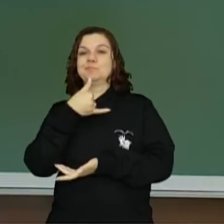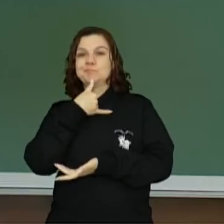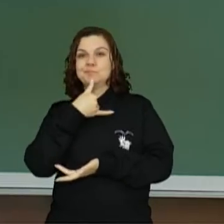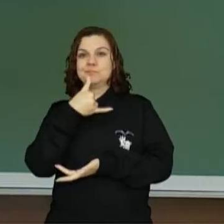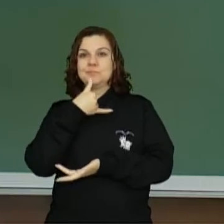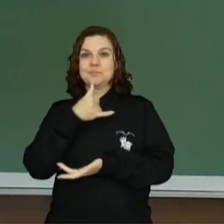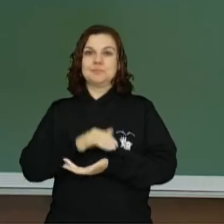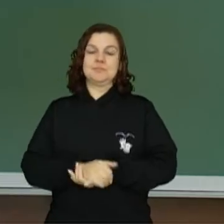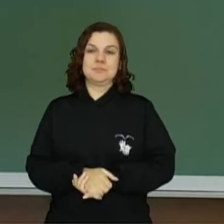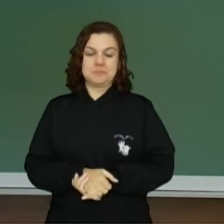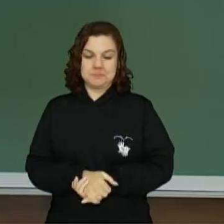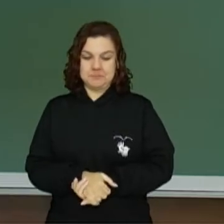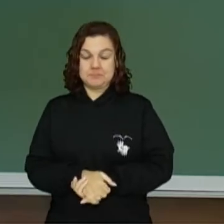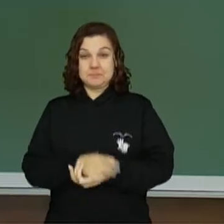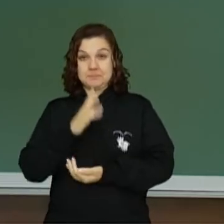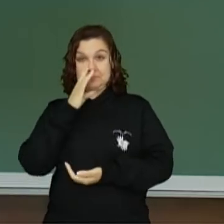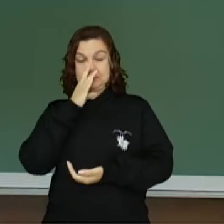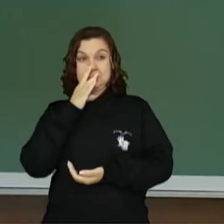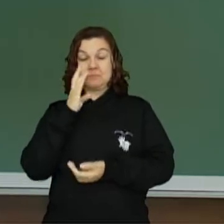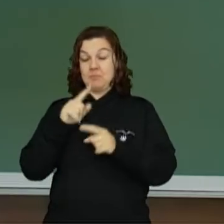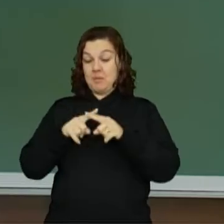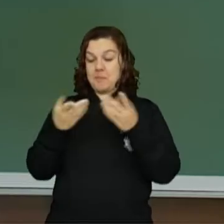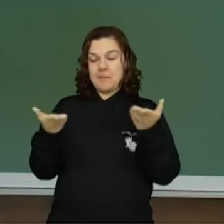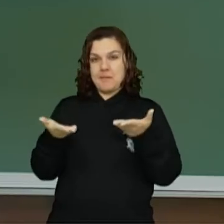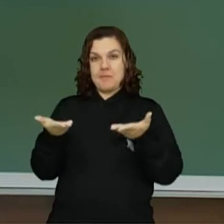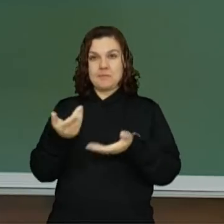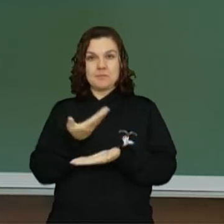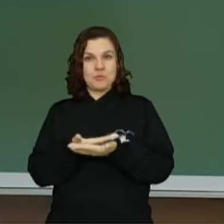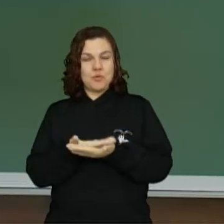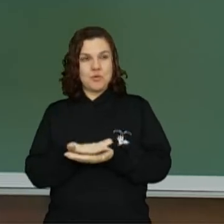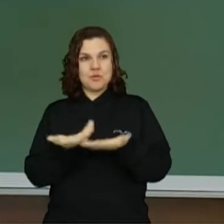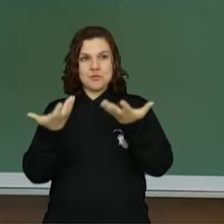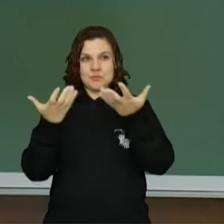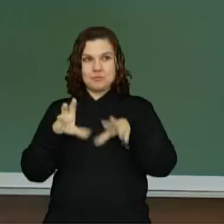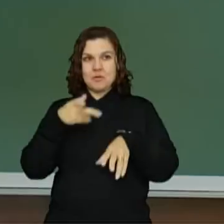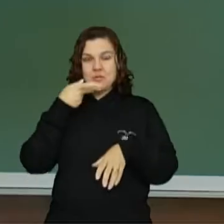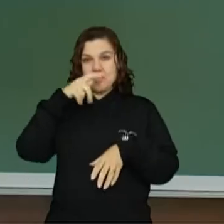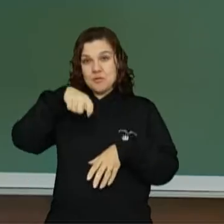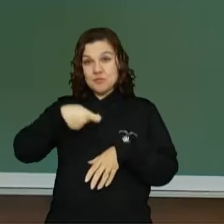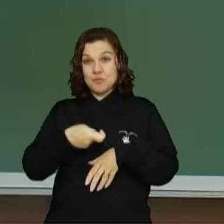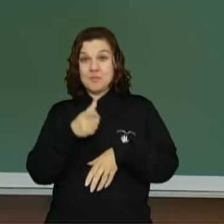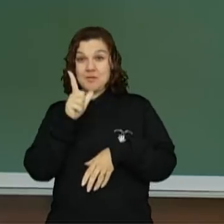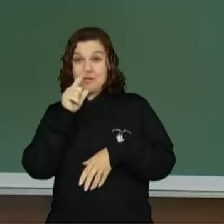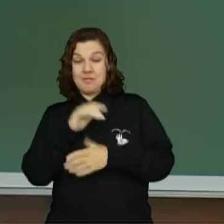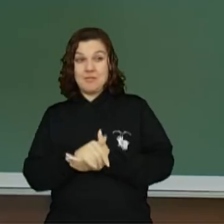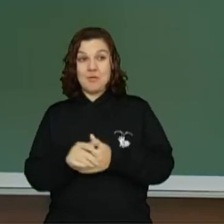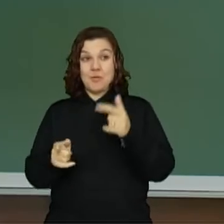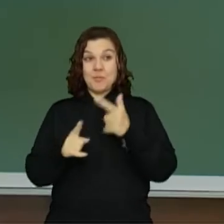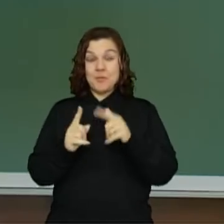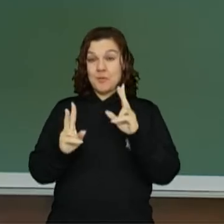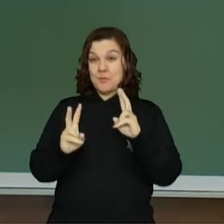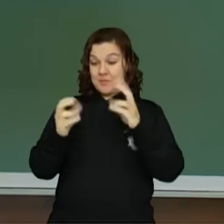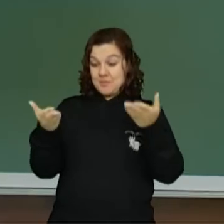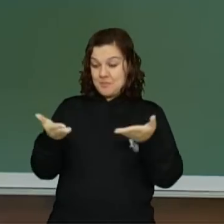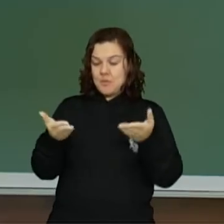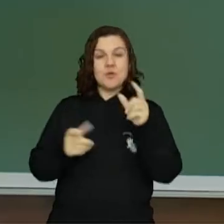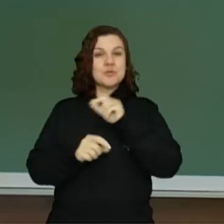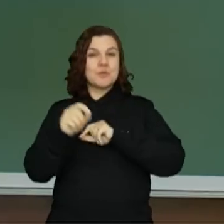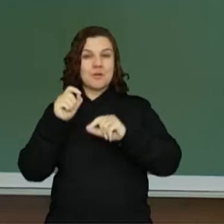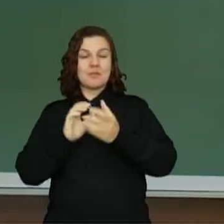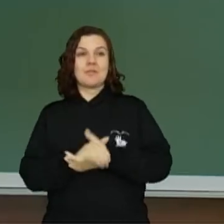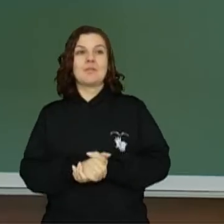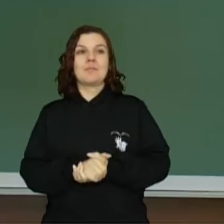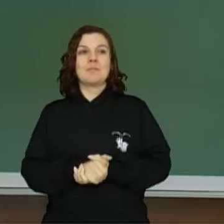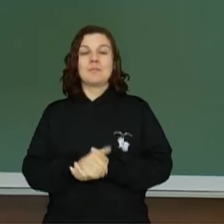é muito triste. Mas na aula de hoje eu não quero falar sobre água, porque a temática da nossa aula de hoje é qual